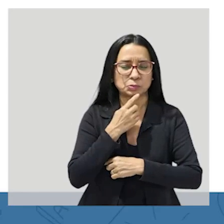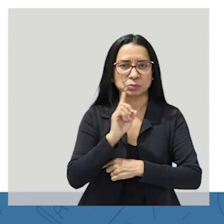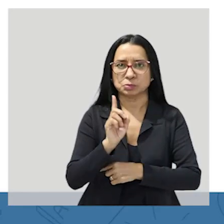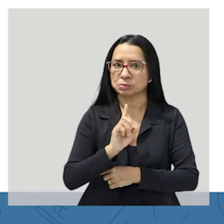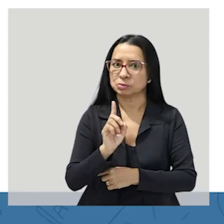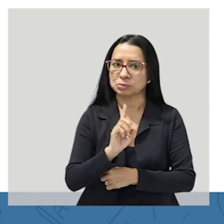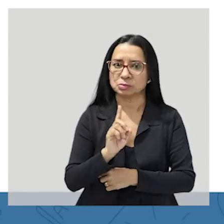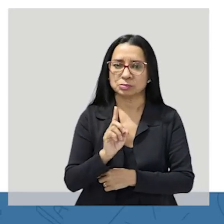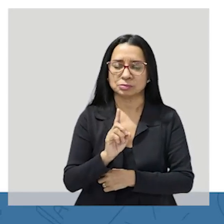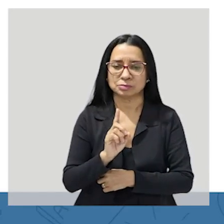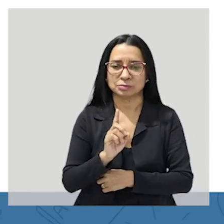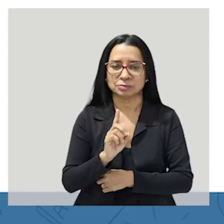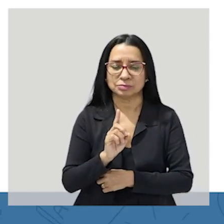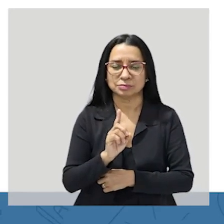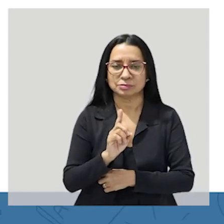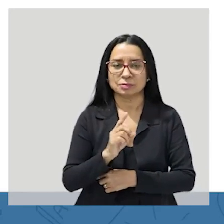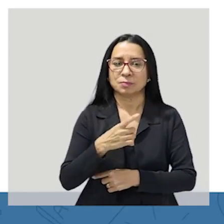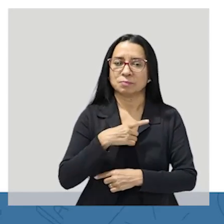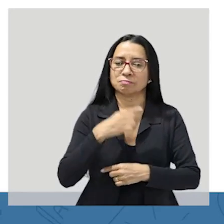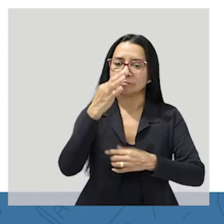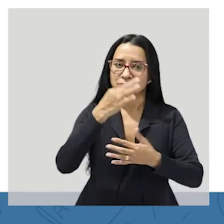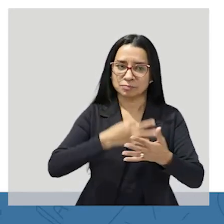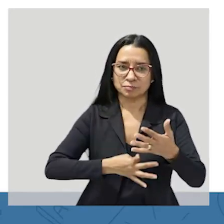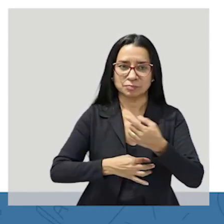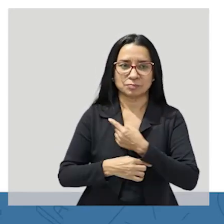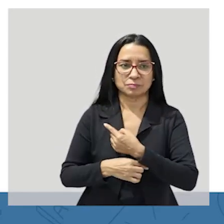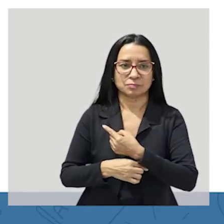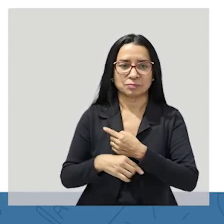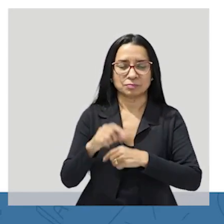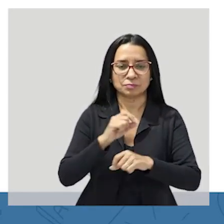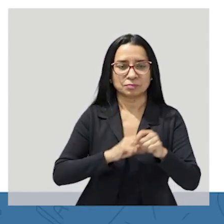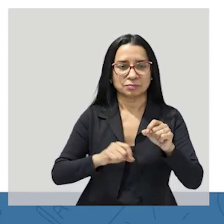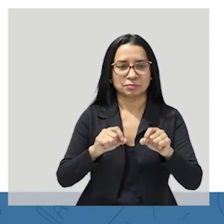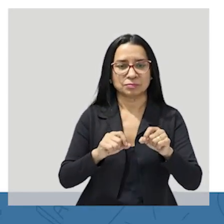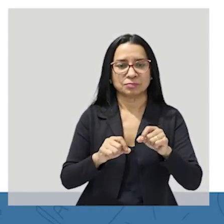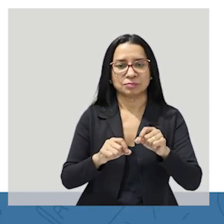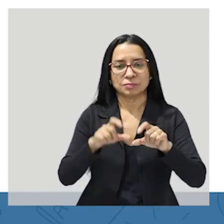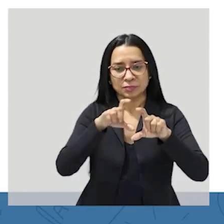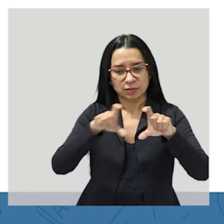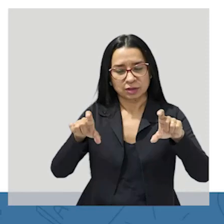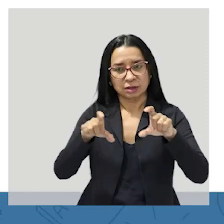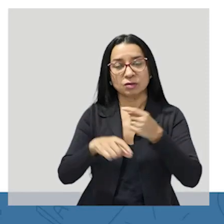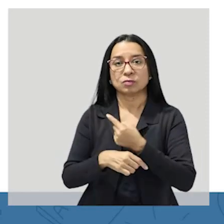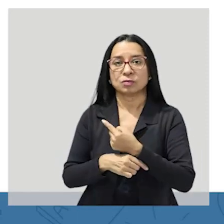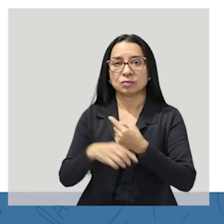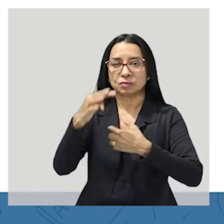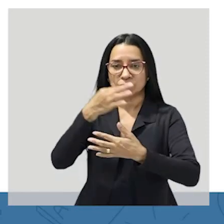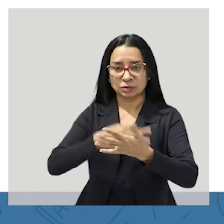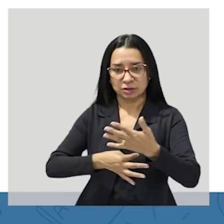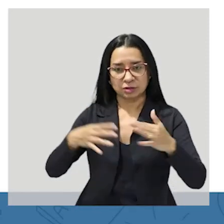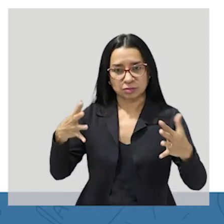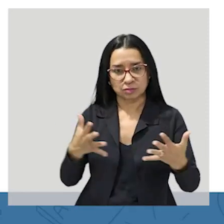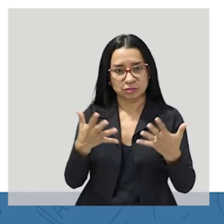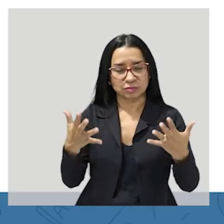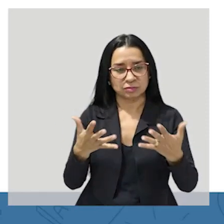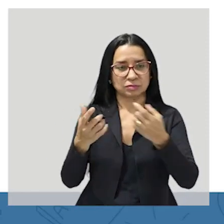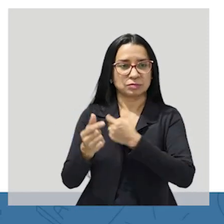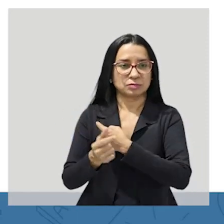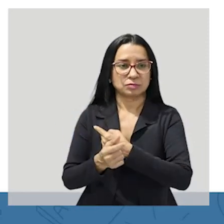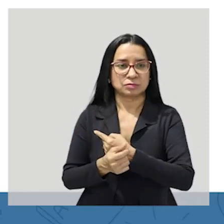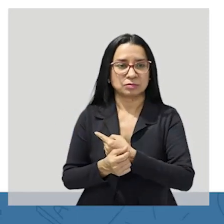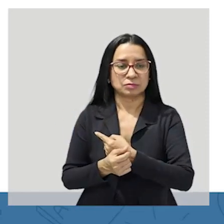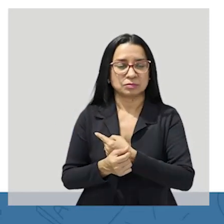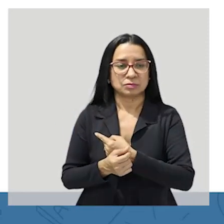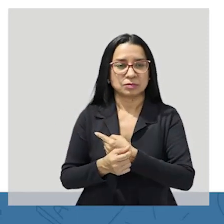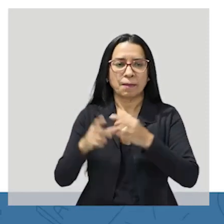tá? Vamos ver se tem texto motivador, o que ele me diz. Tem um texto motivador, tá? Bacana, bora ver se tem